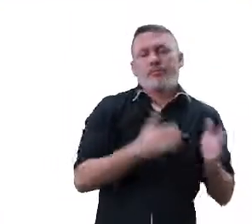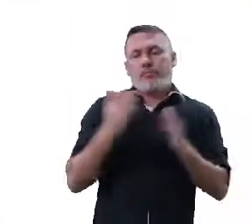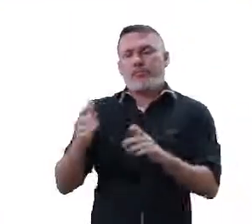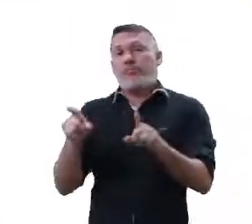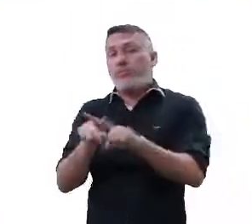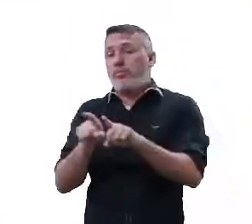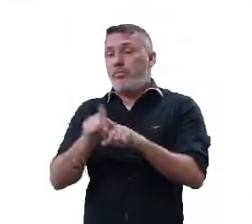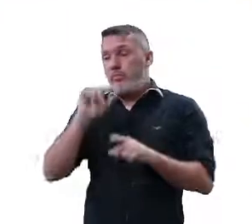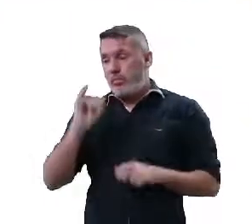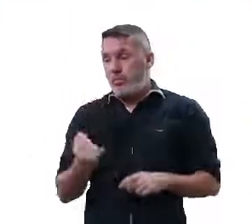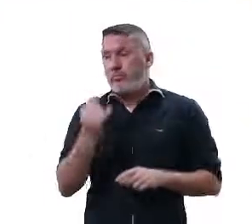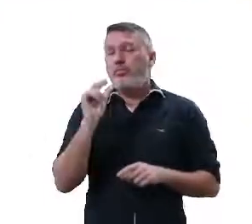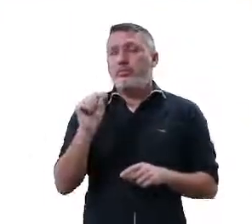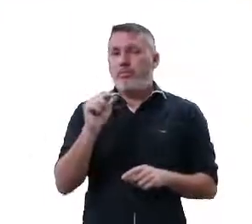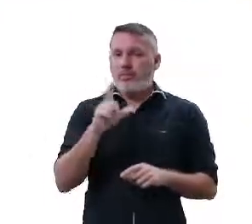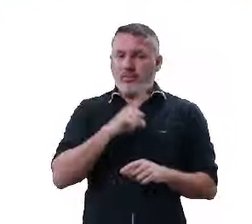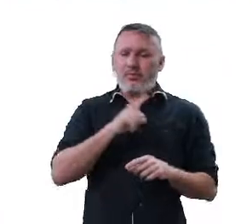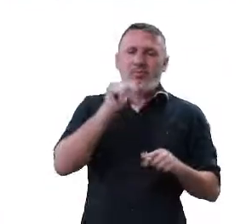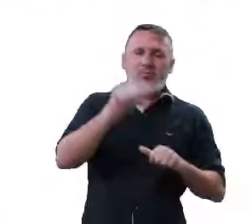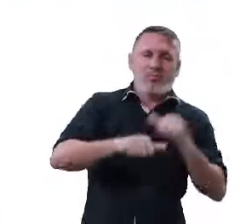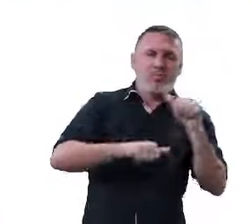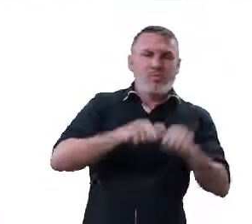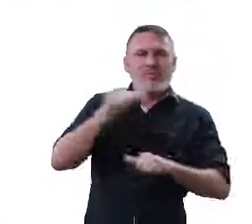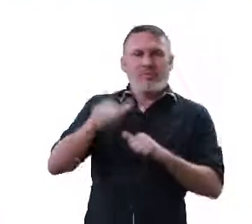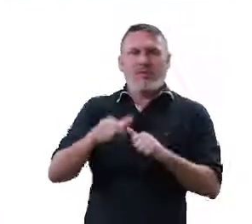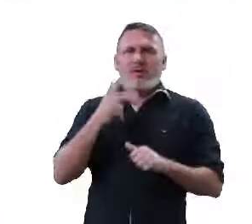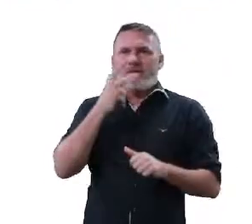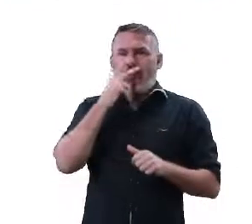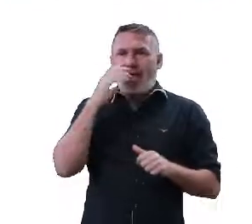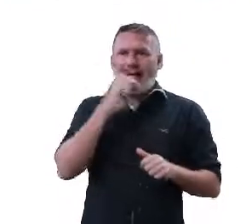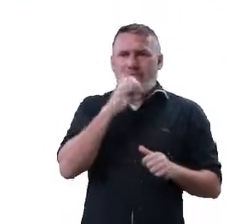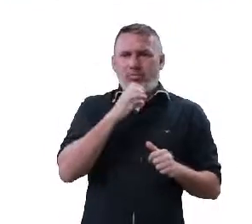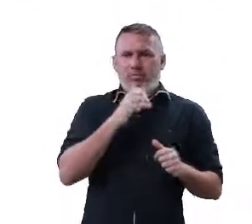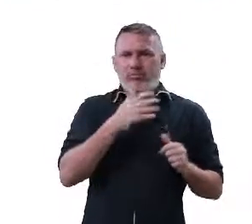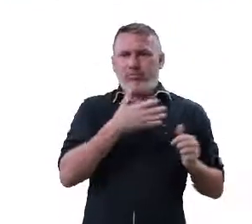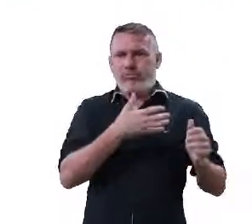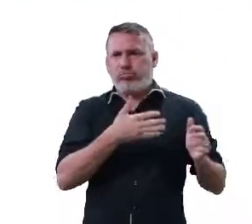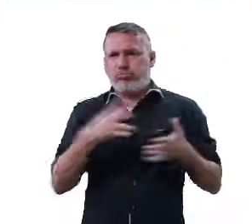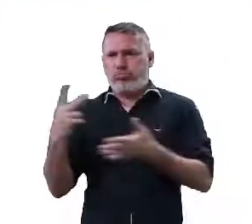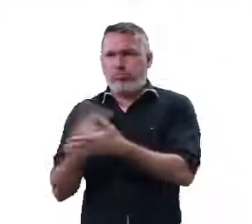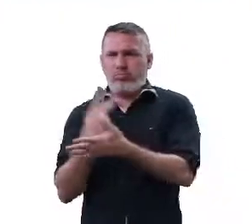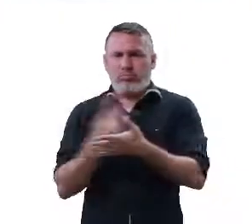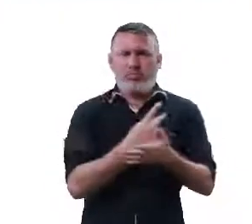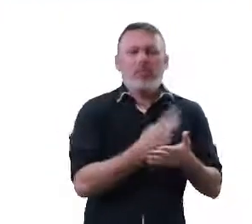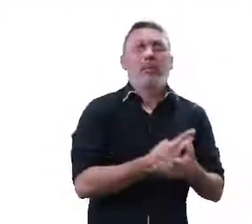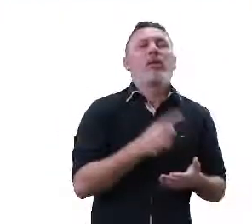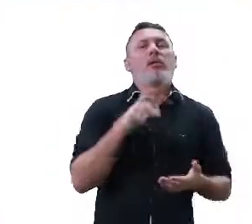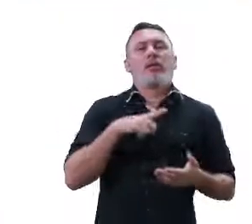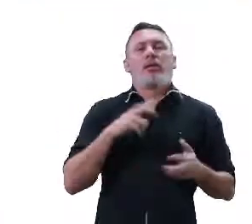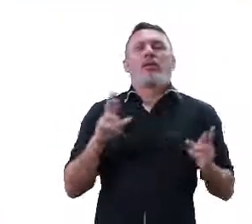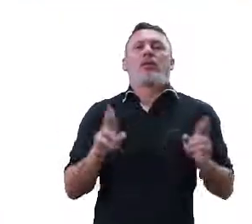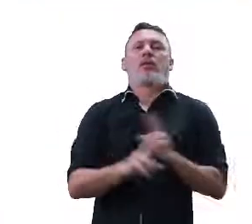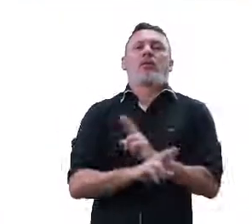também, pegando nessas mudanças, na velocidade dessas mudanças, a maneira como os indivíduos se relacionam com a